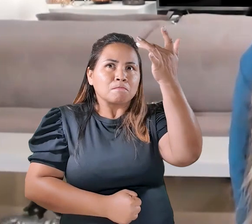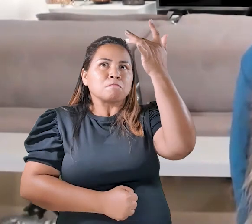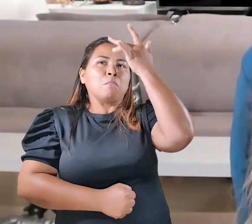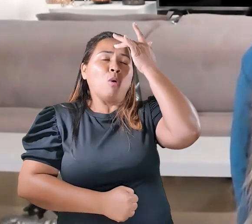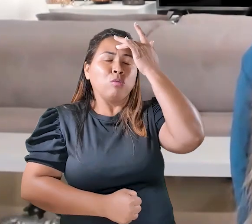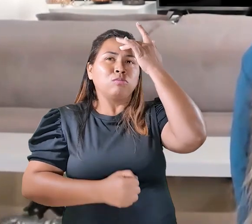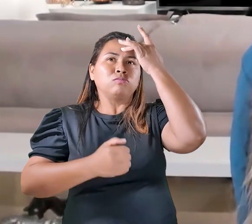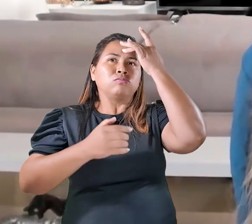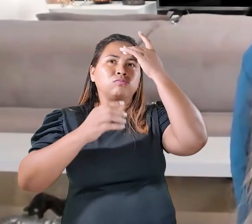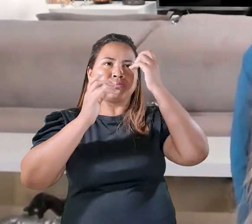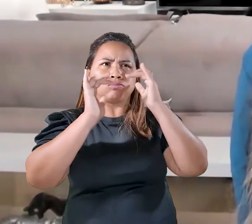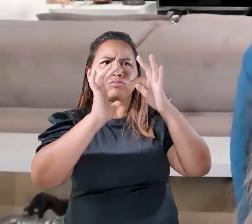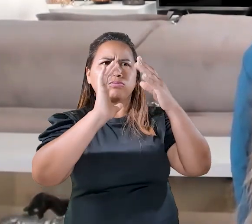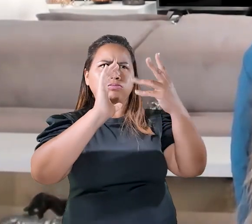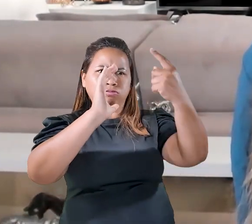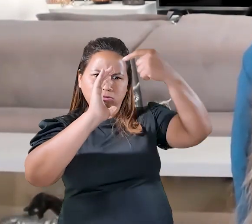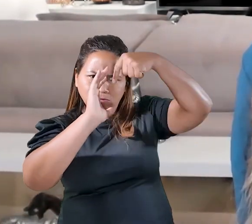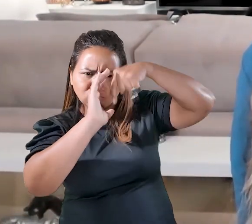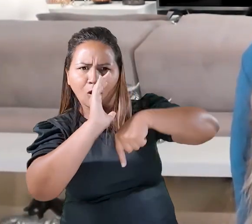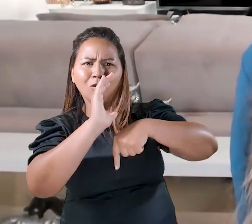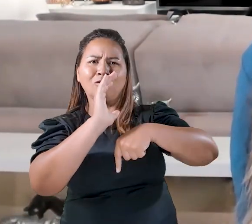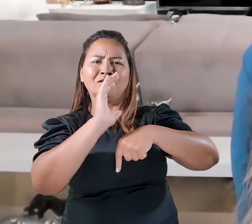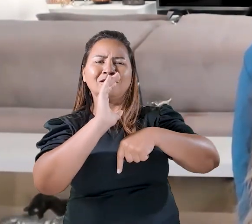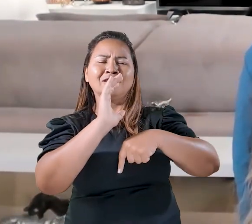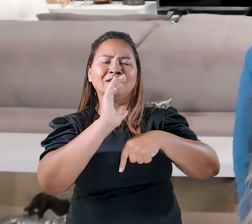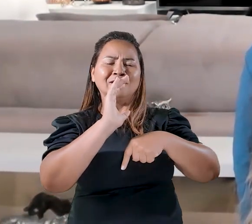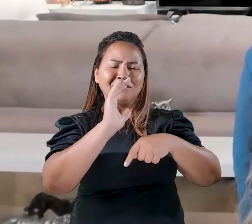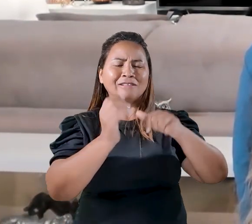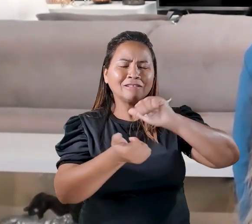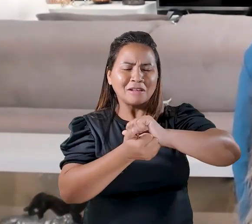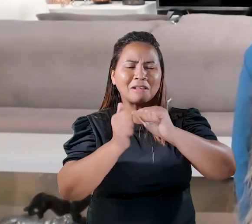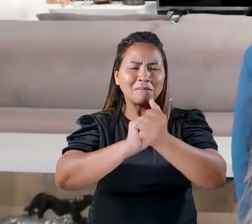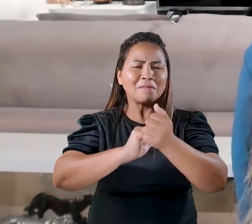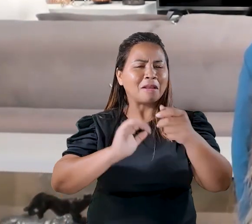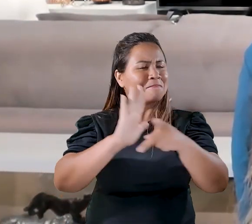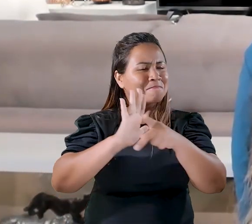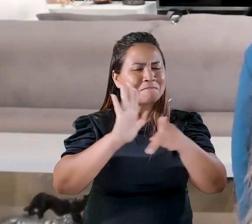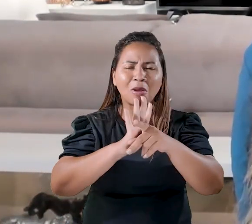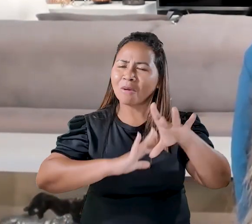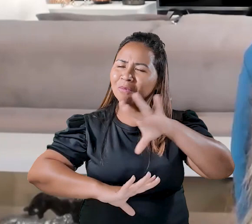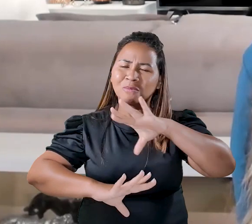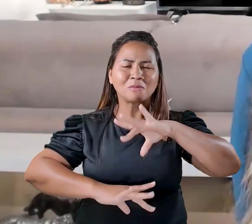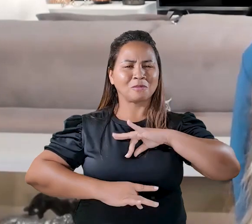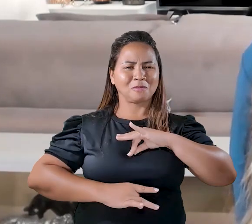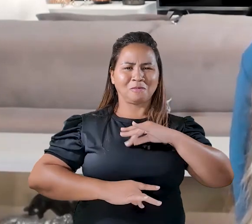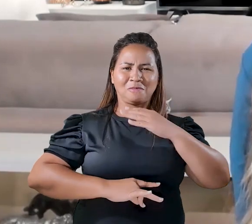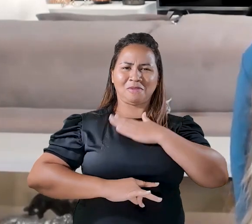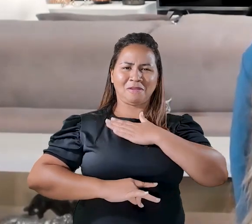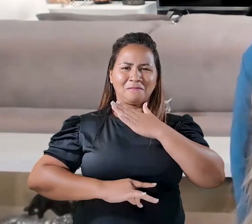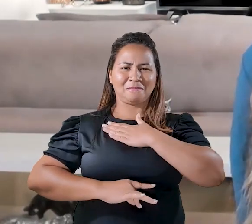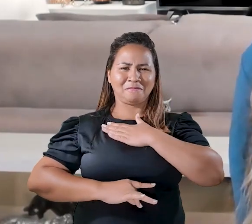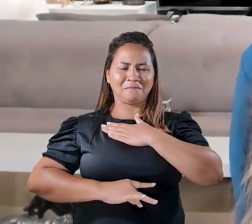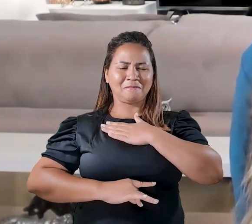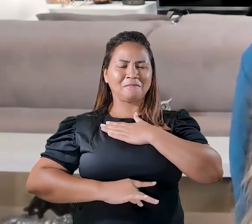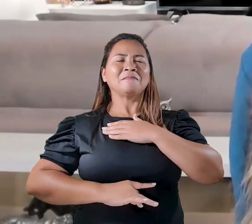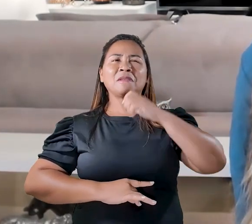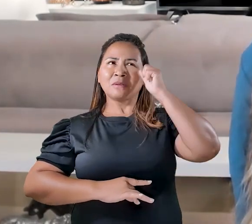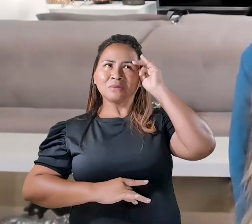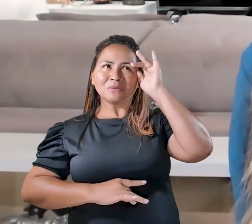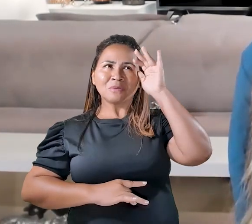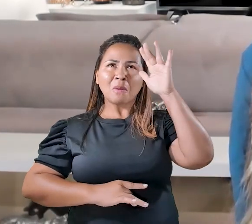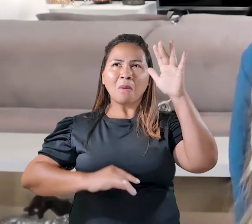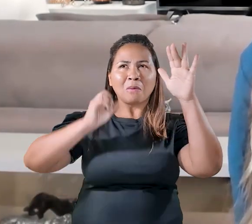mente. E veja que agora faz parte de você. Os nossos sonhos começam dentro da nossa